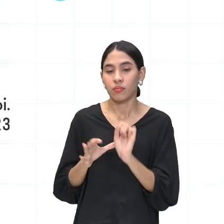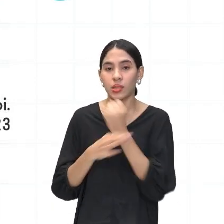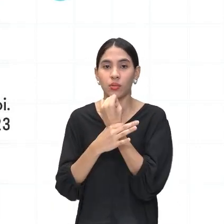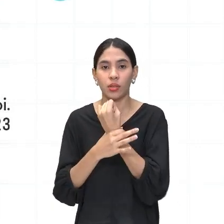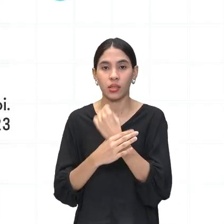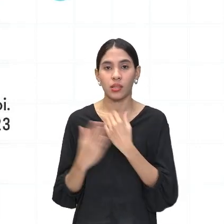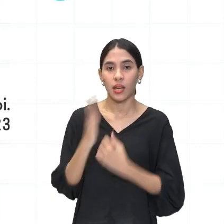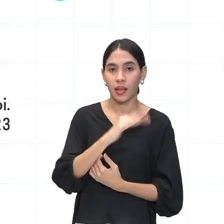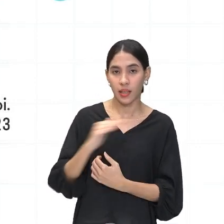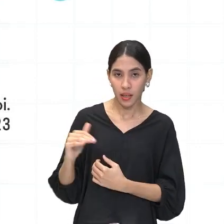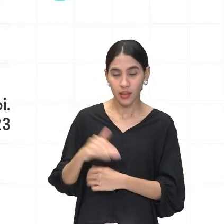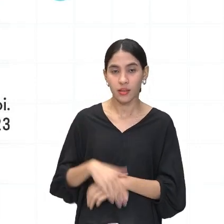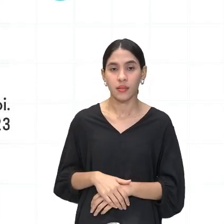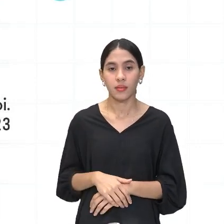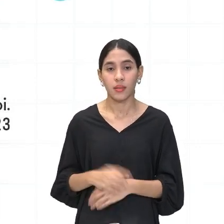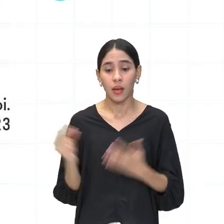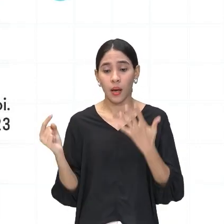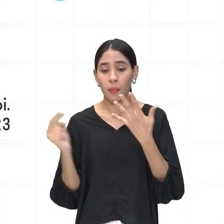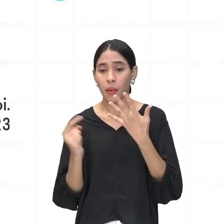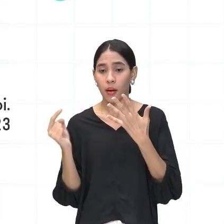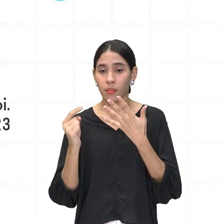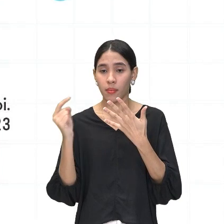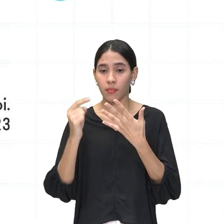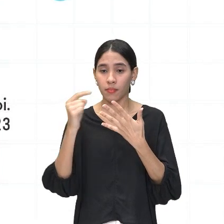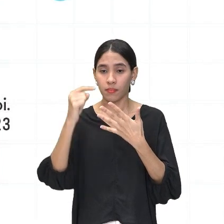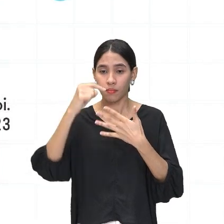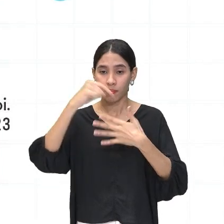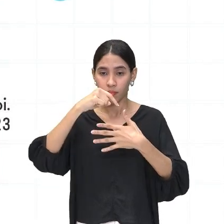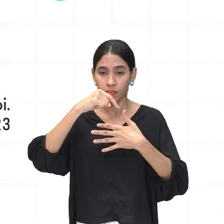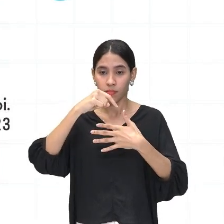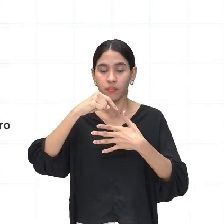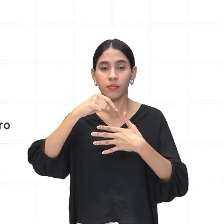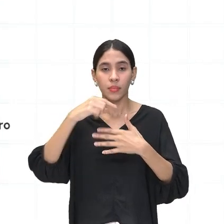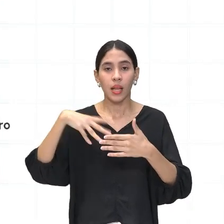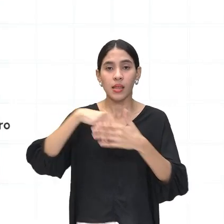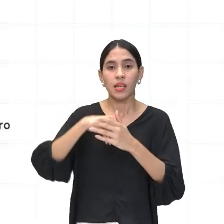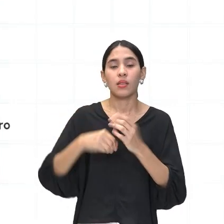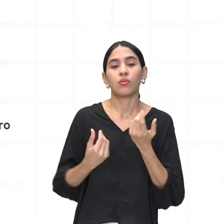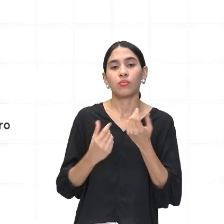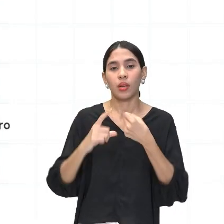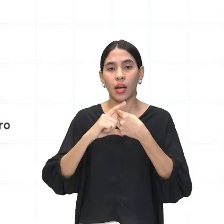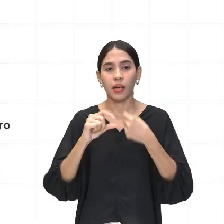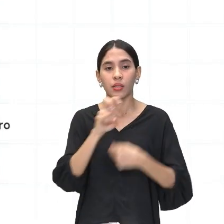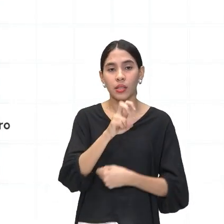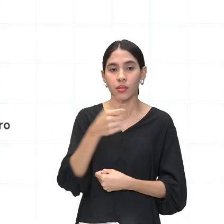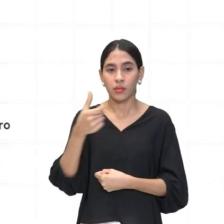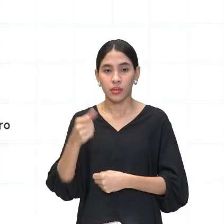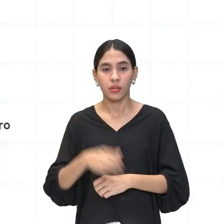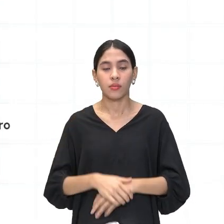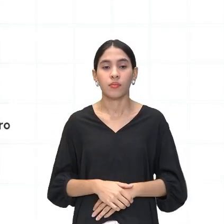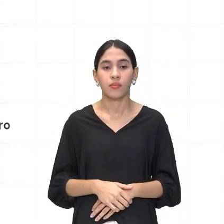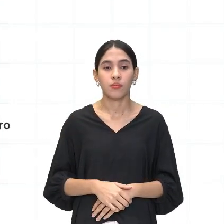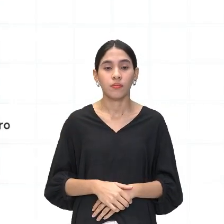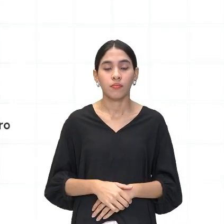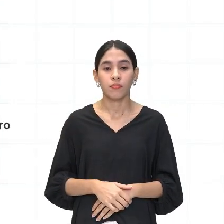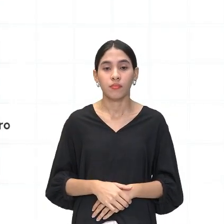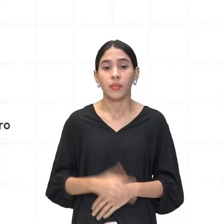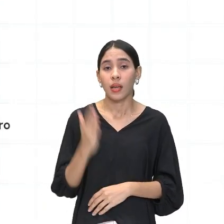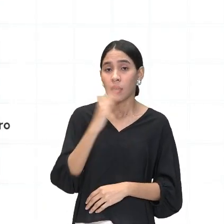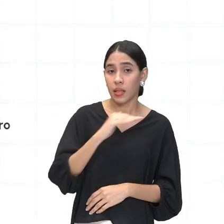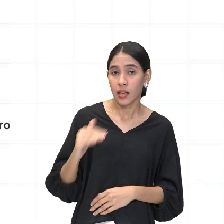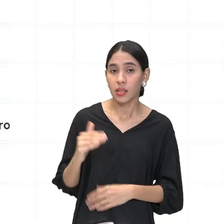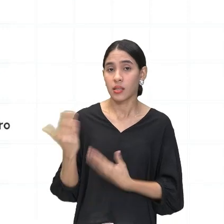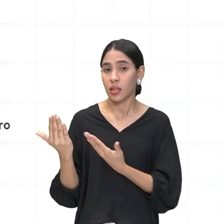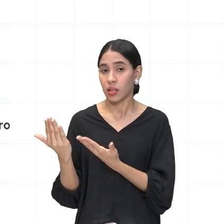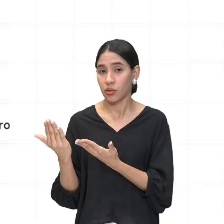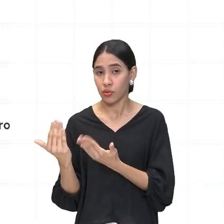essas questões que eu evidenciei aí estão colocadas lá no artigo 5º e 6º, que diz o seguinte: nenhuma criança ou adolescente